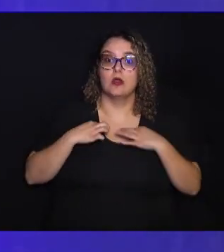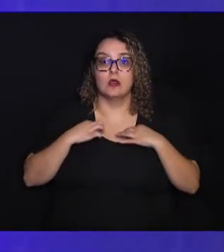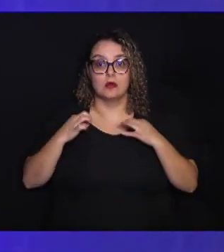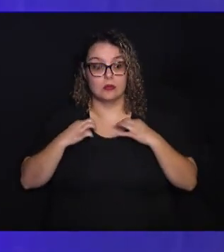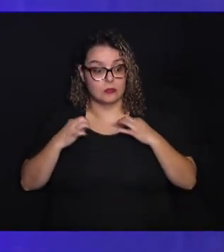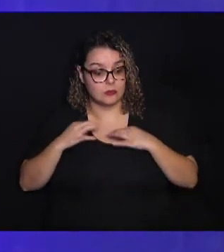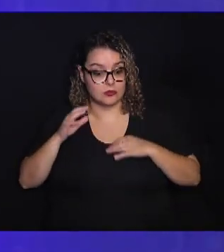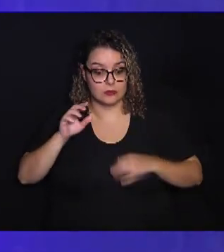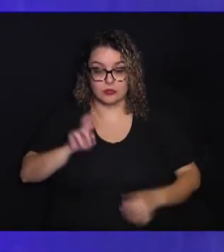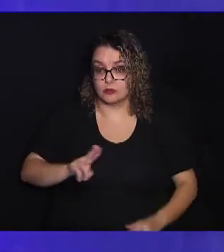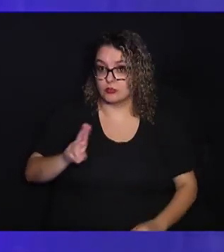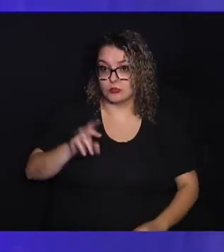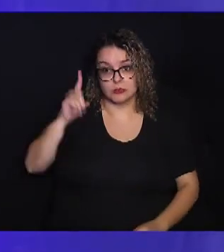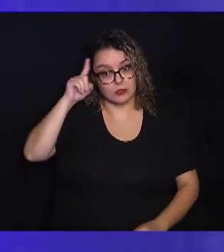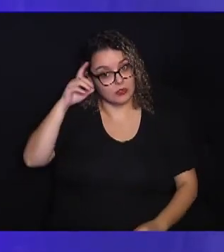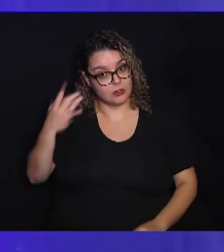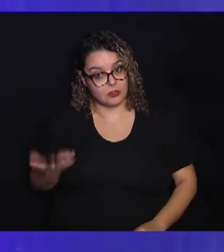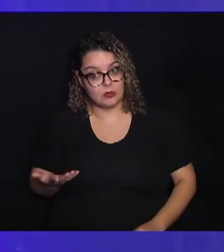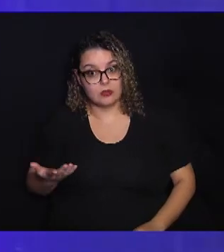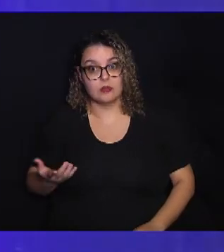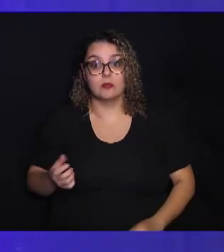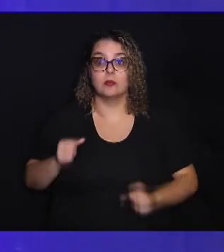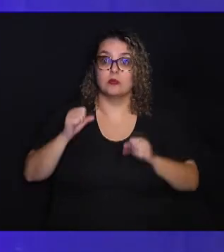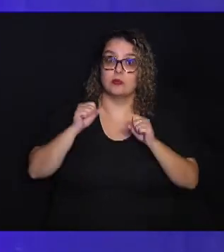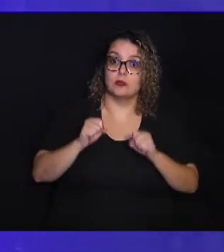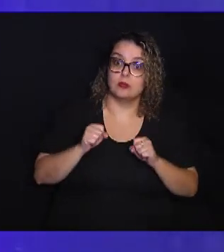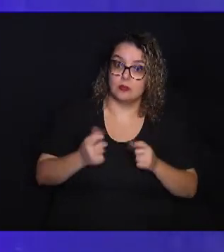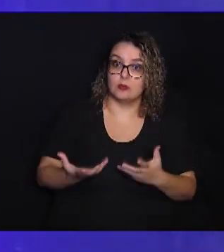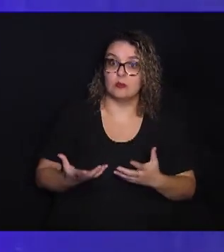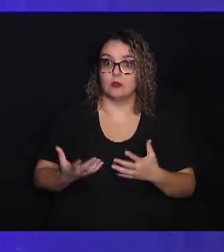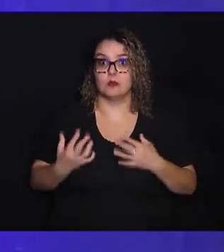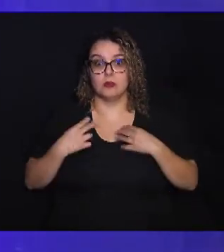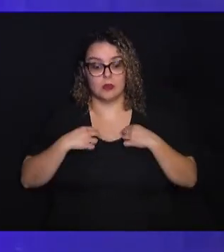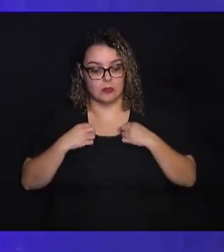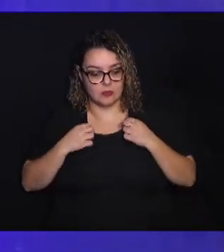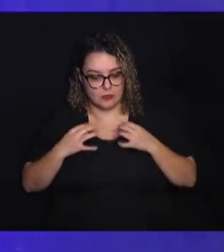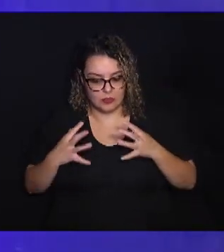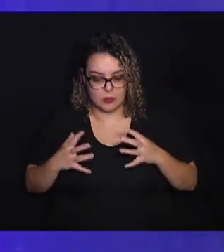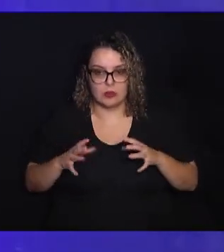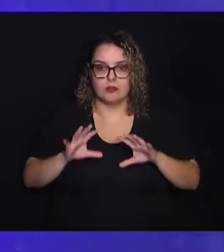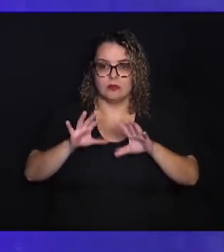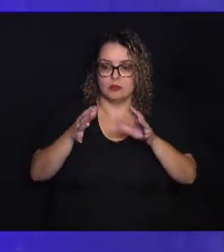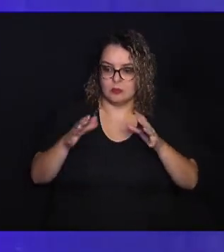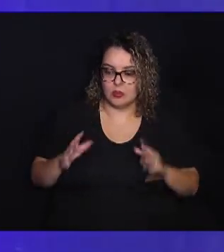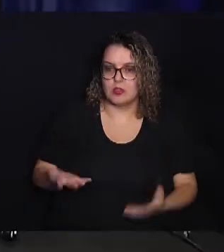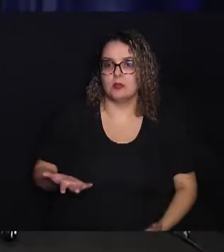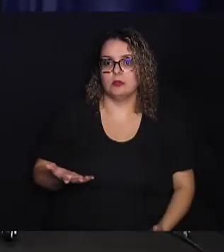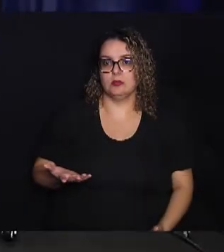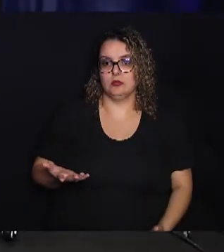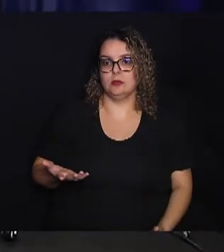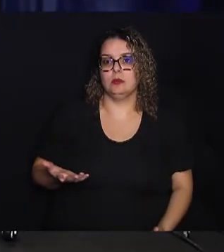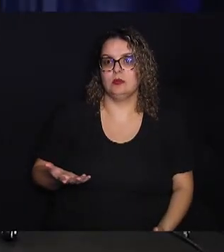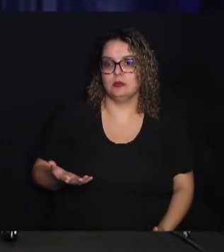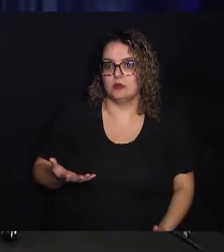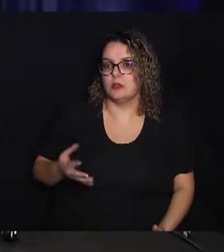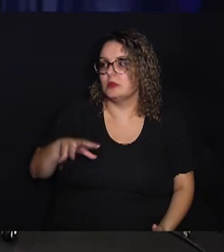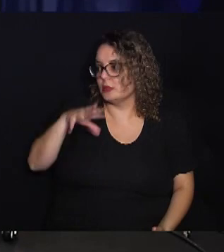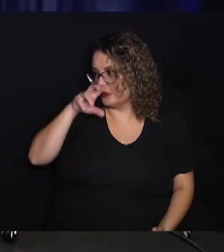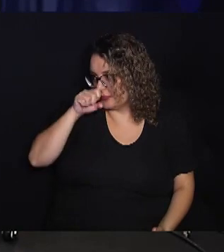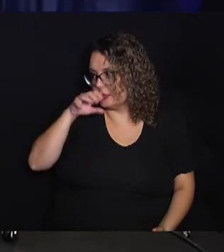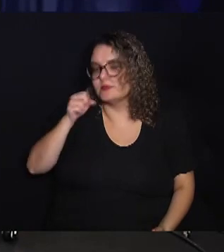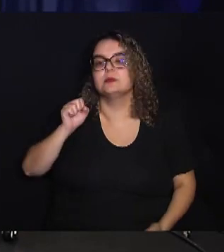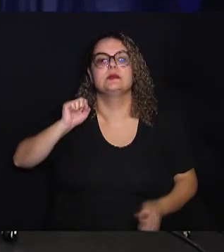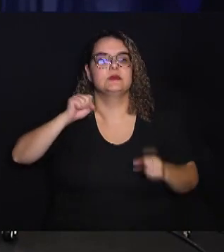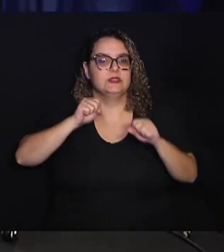usados no dia do espetáculo. Eles puderam segurar um manequim, puderam segurar o figurino, Ah, foi perceber esse que eles sentiram textura, o cheirinho sentir o